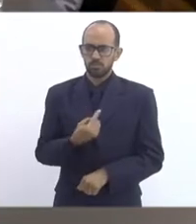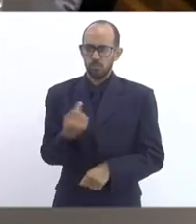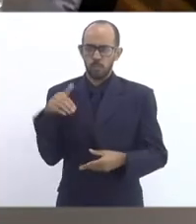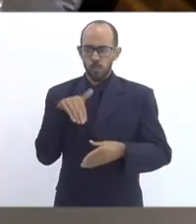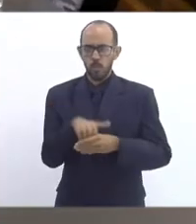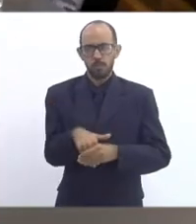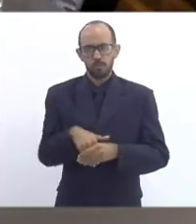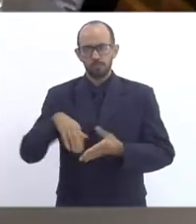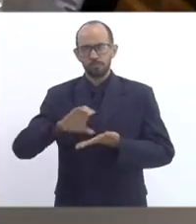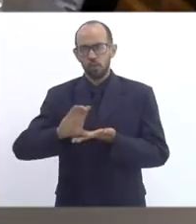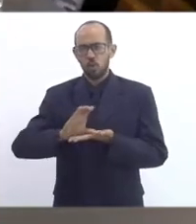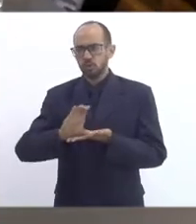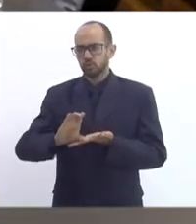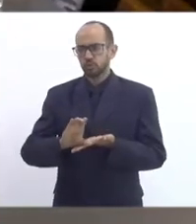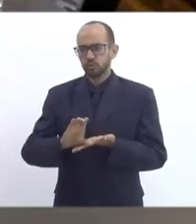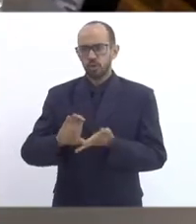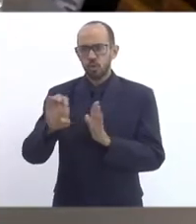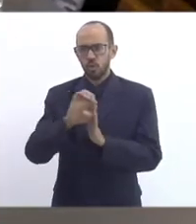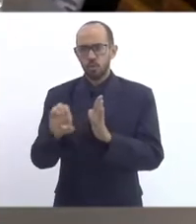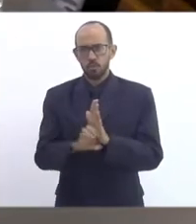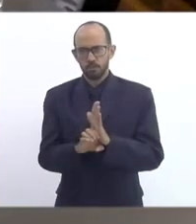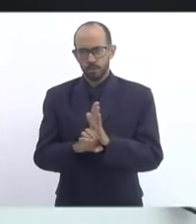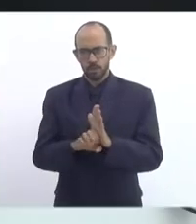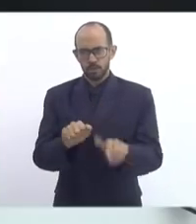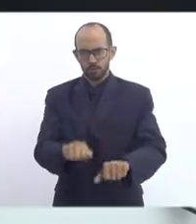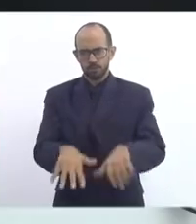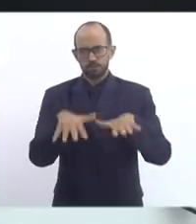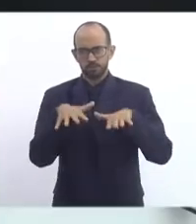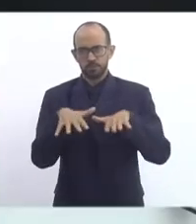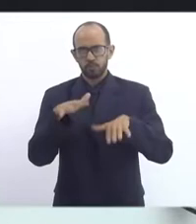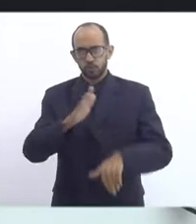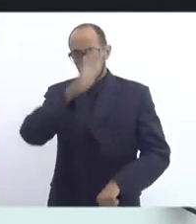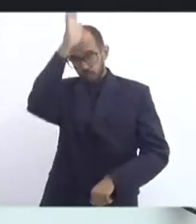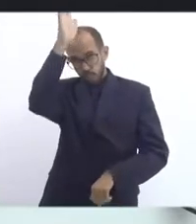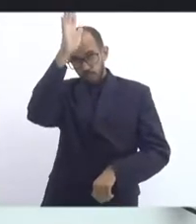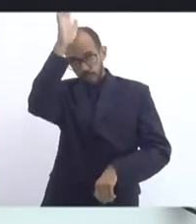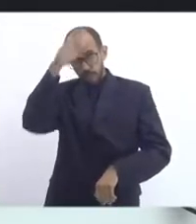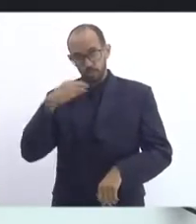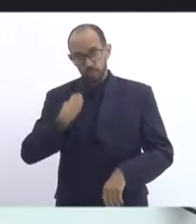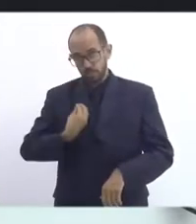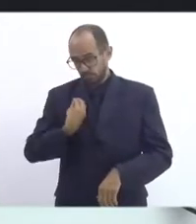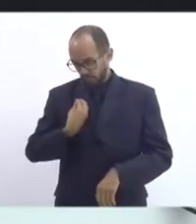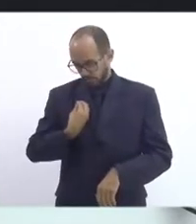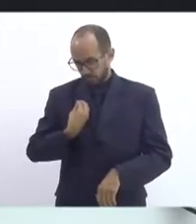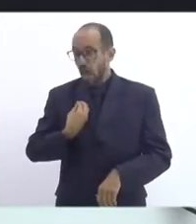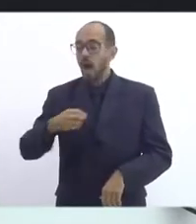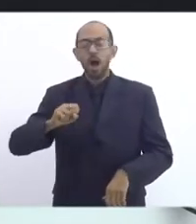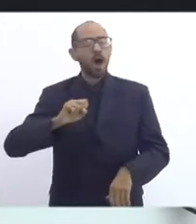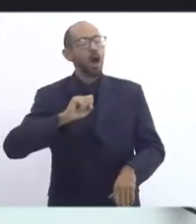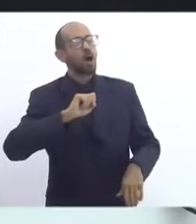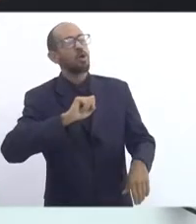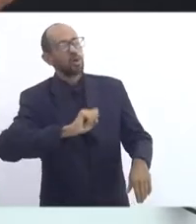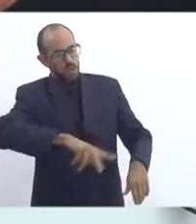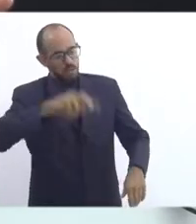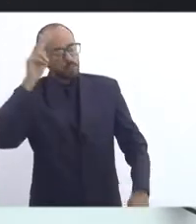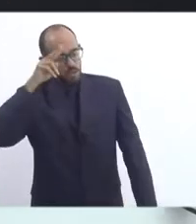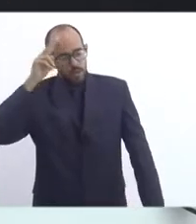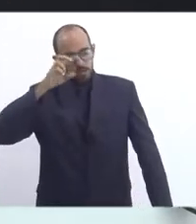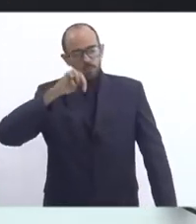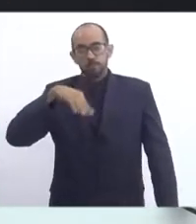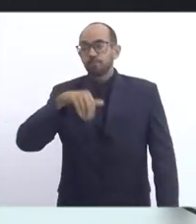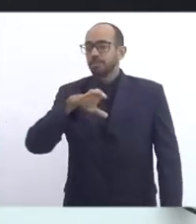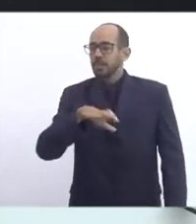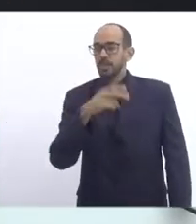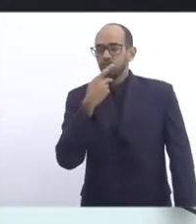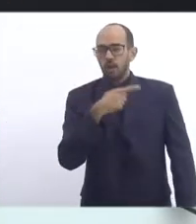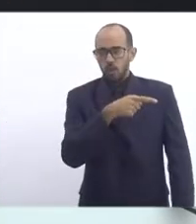Constitucionalidade com emendas. É aquele do plenário que os bombeiros estavam presentes, foi... Já me lembro. Eu fiz essa sugestão e ele ficou de fazer um contato